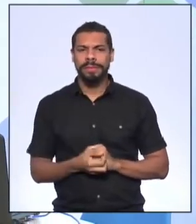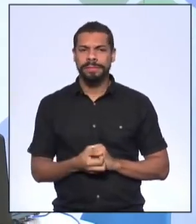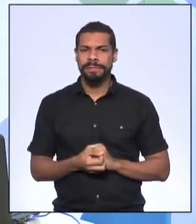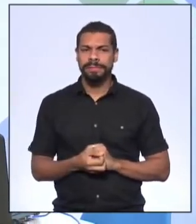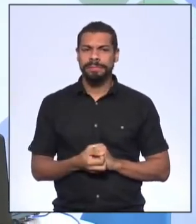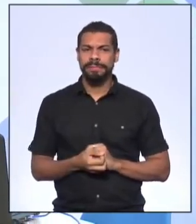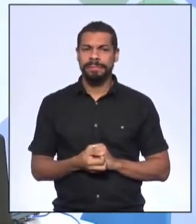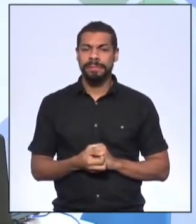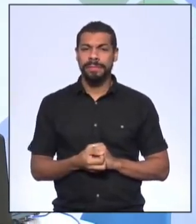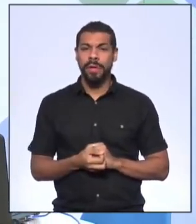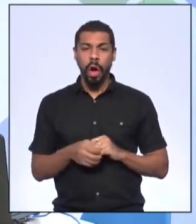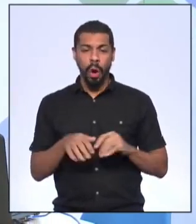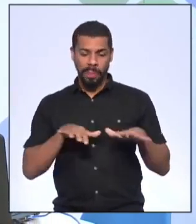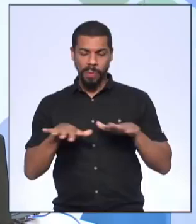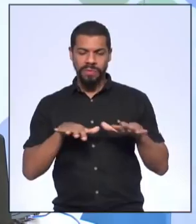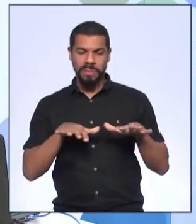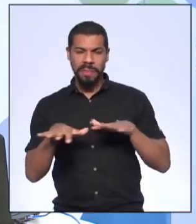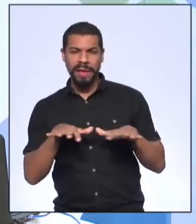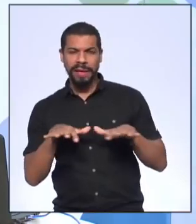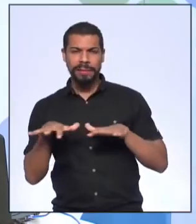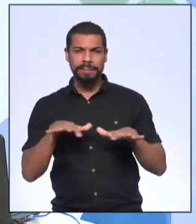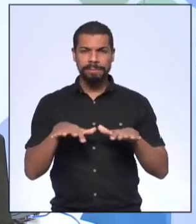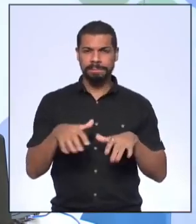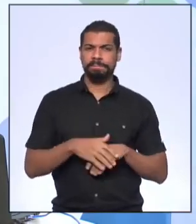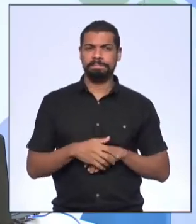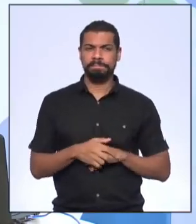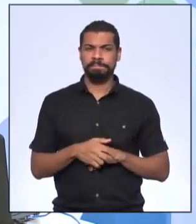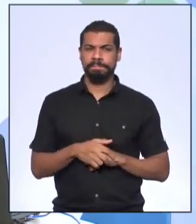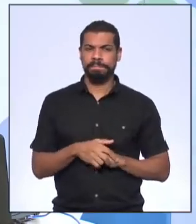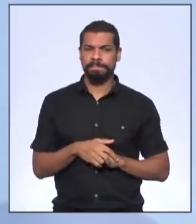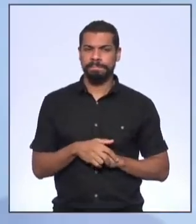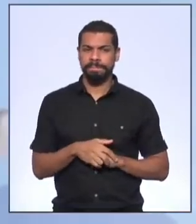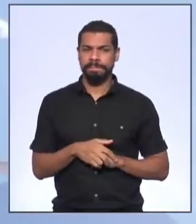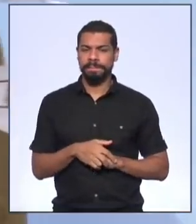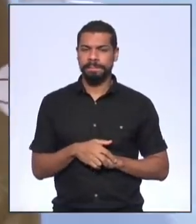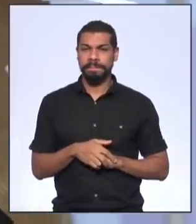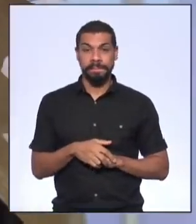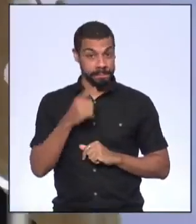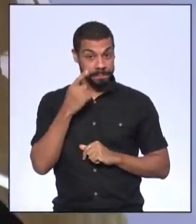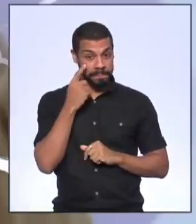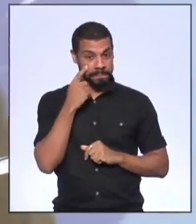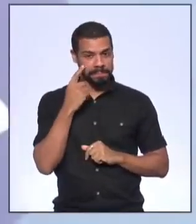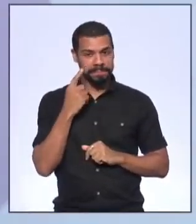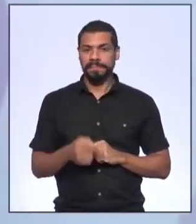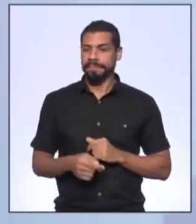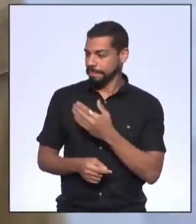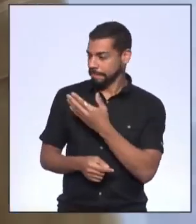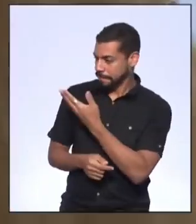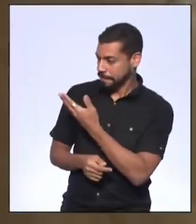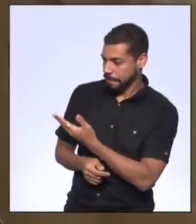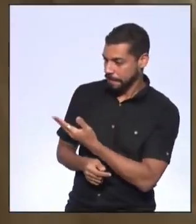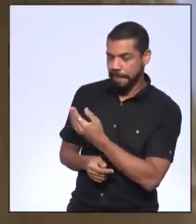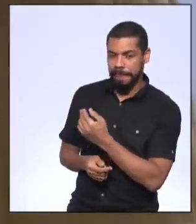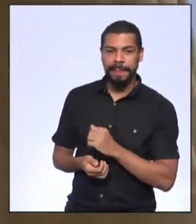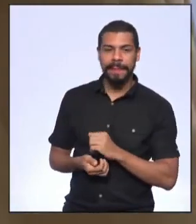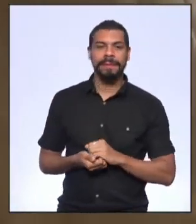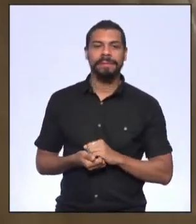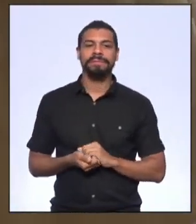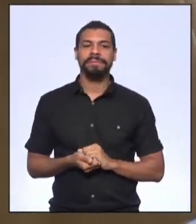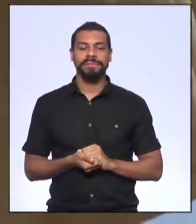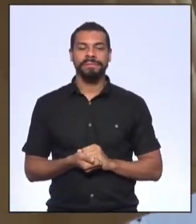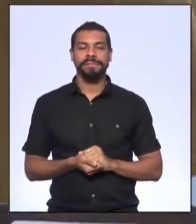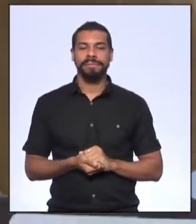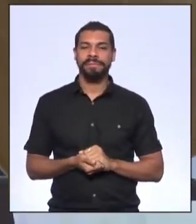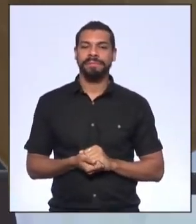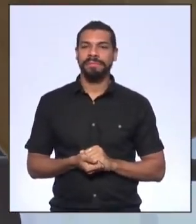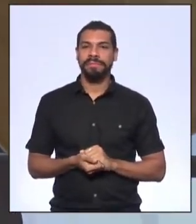porque devido o ar também aqui em volta. E eu estou falando aqui também esse movimento, né? Então, a ideia é colocar esse espiralzinho aqui, ó. Vamos